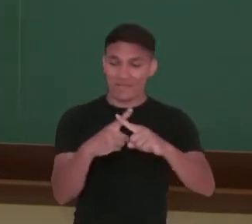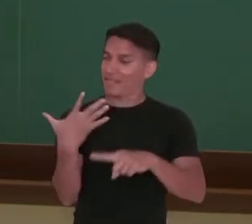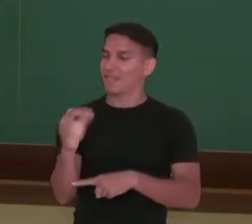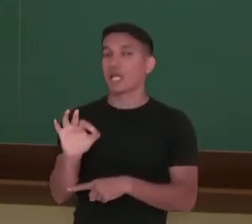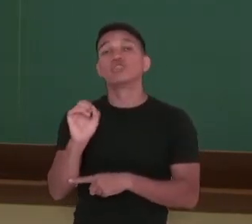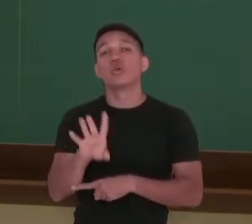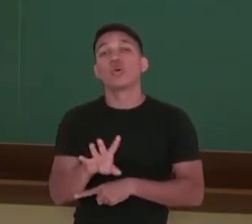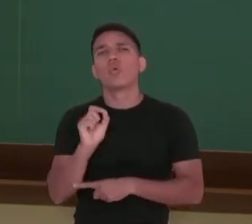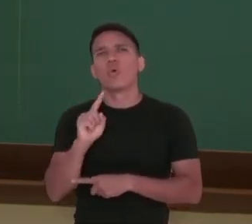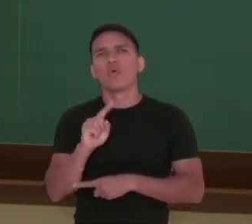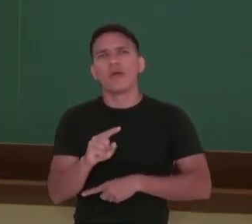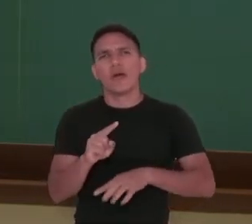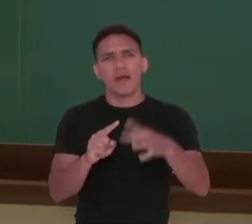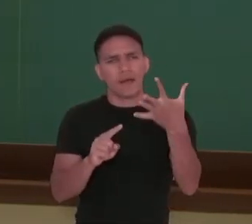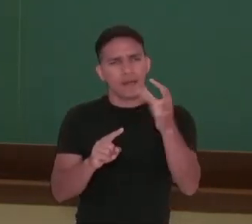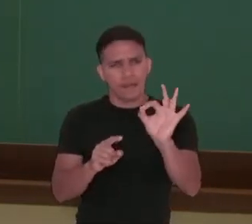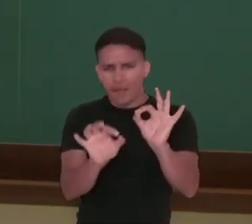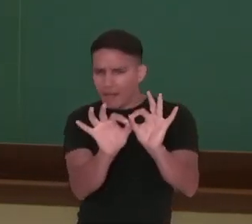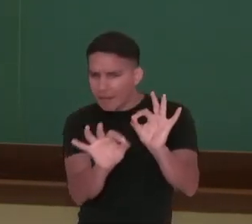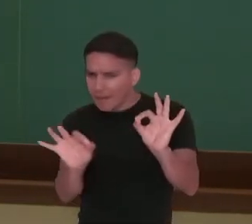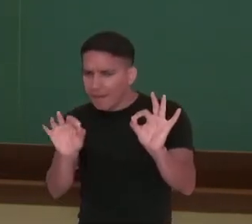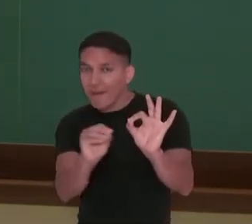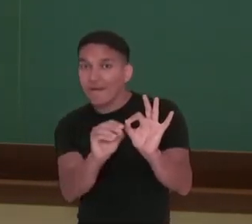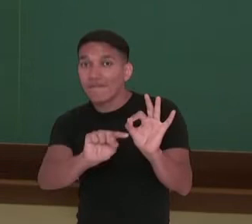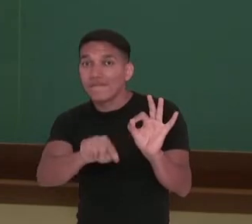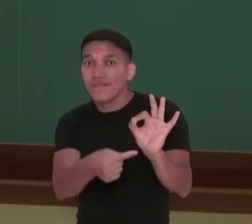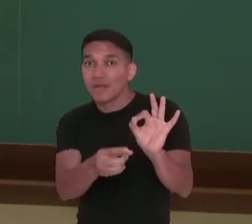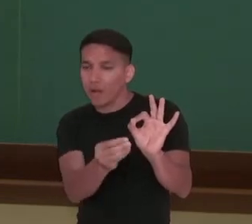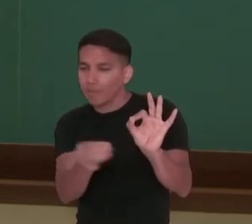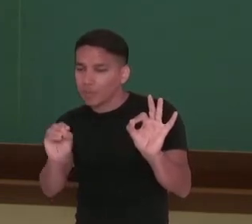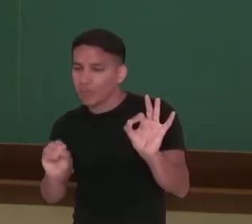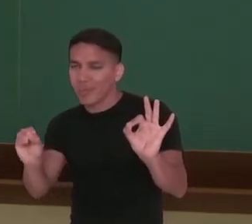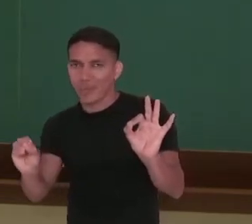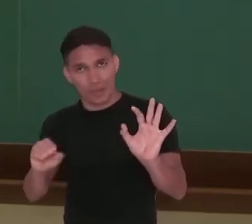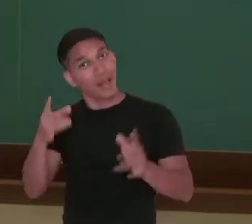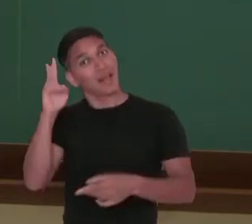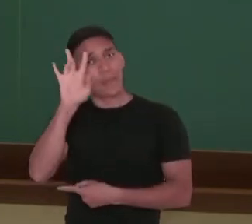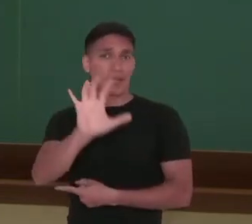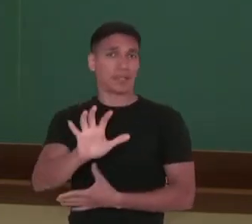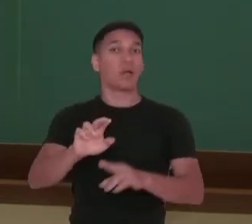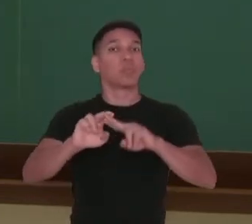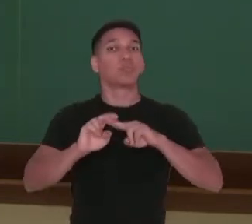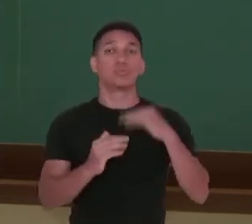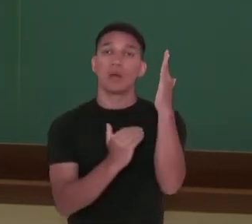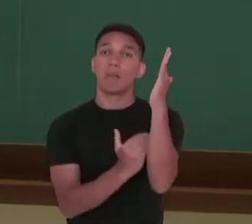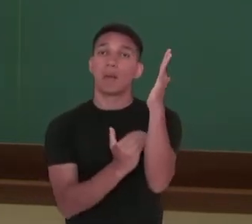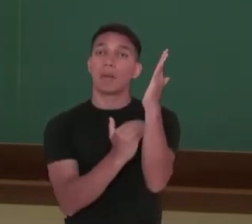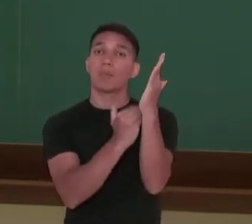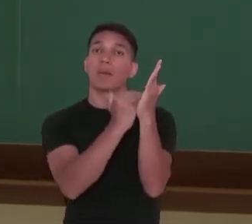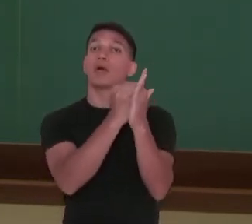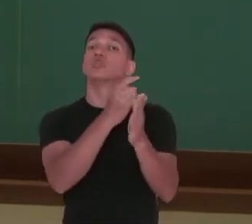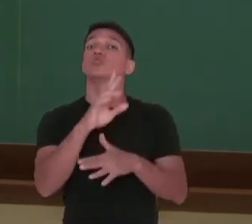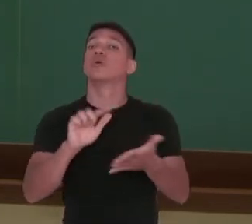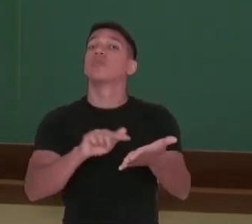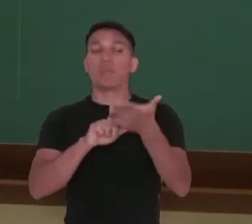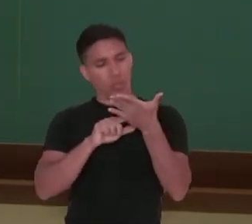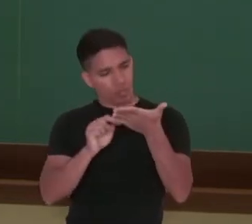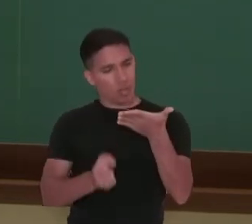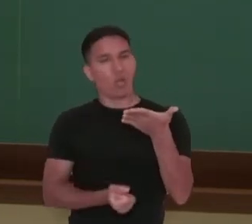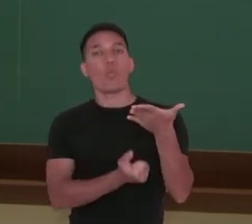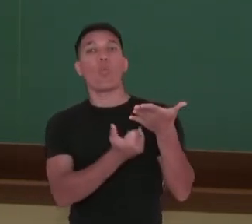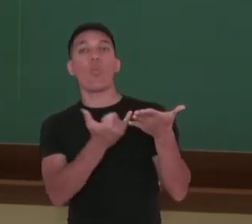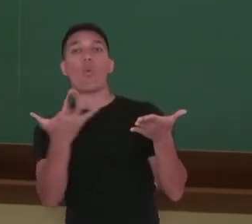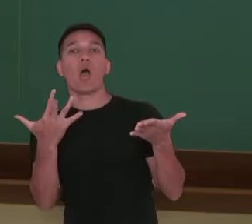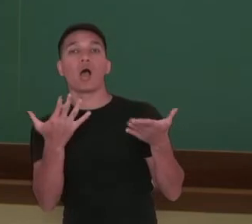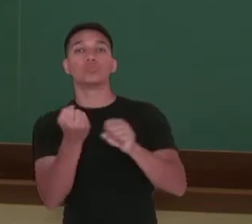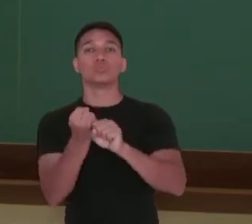a vírgula. Dá para imaginar isso? Então, lembre-se, a ordem de grandeza ela vai te dar uma estimativa do tamanho da medida.